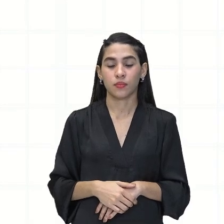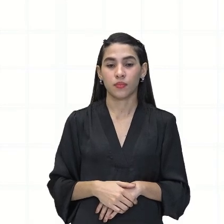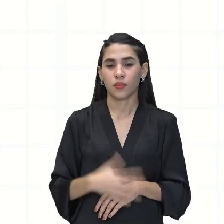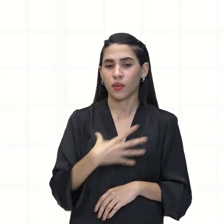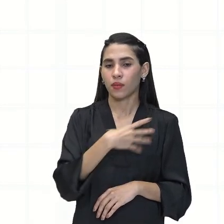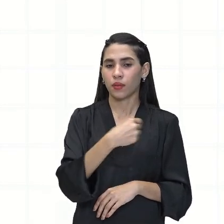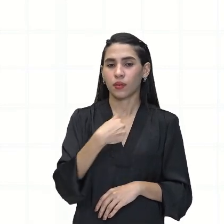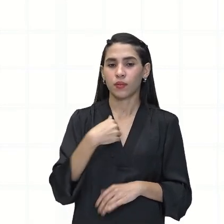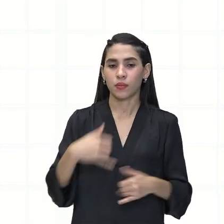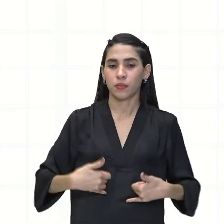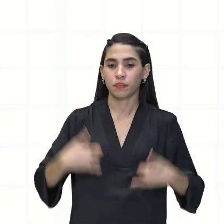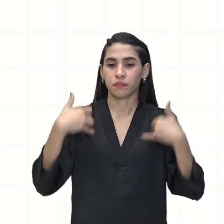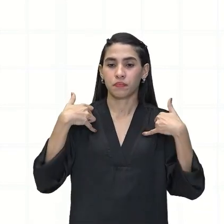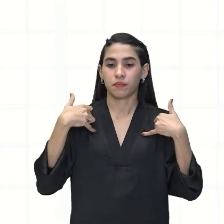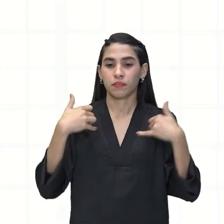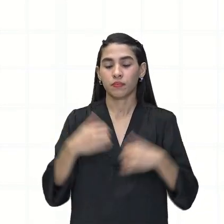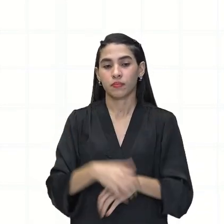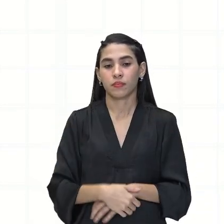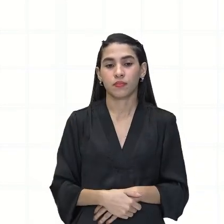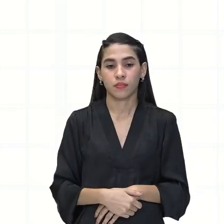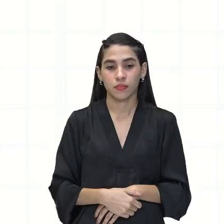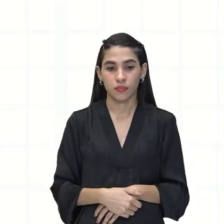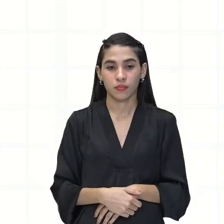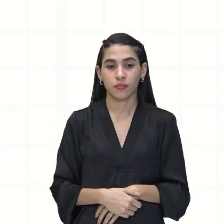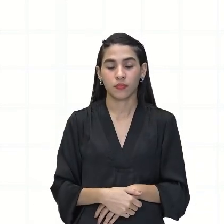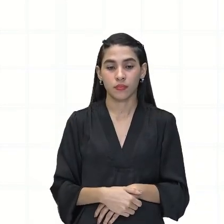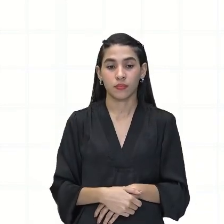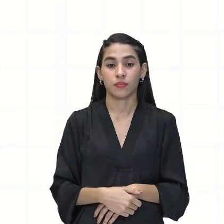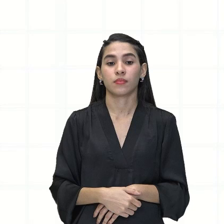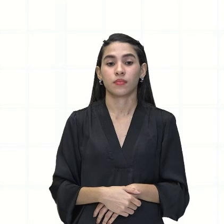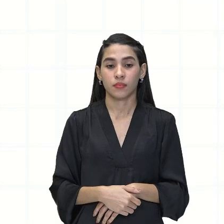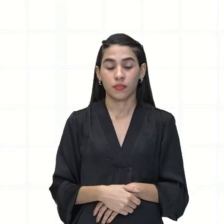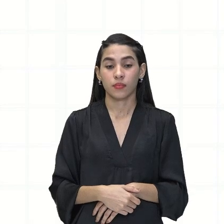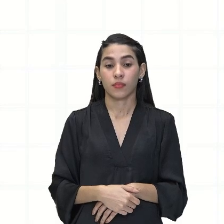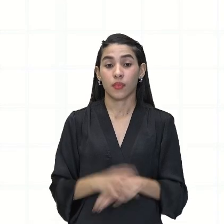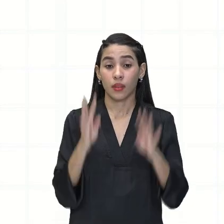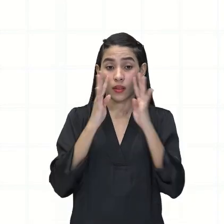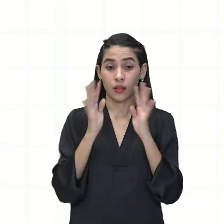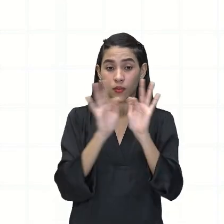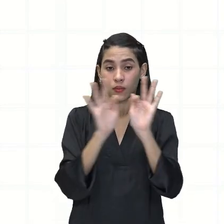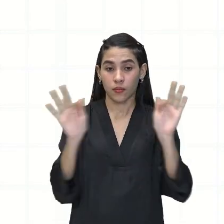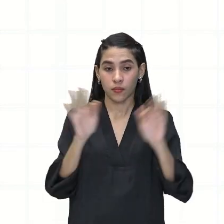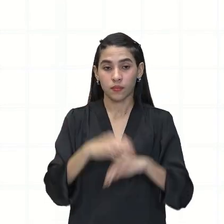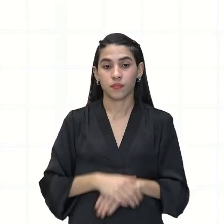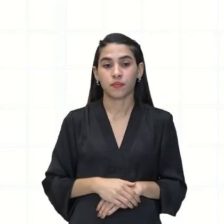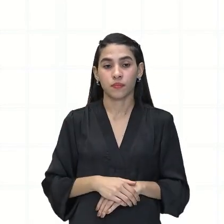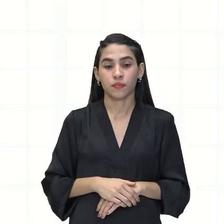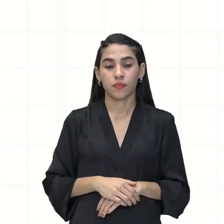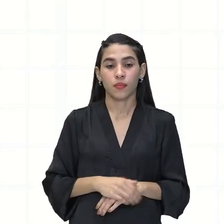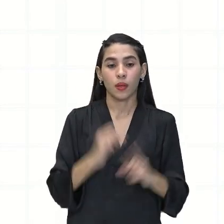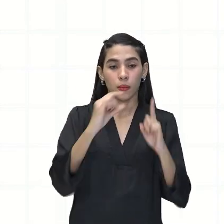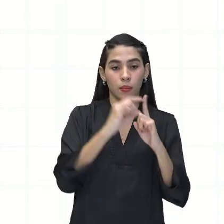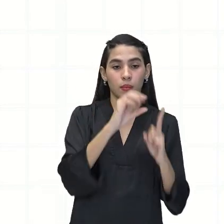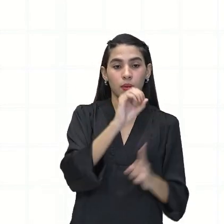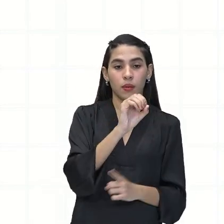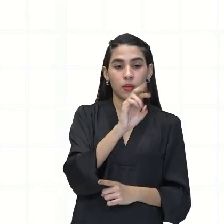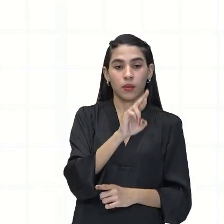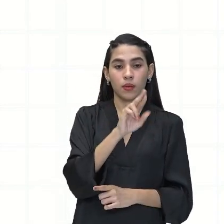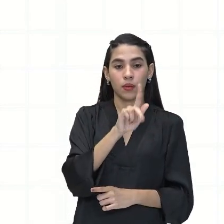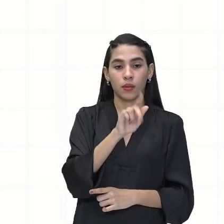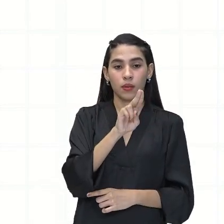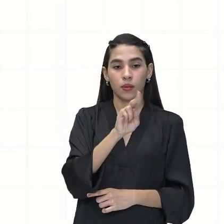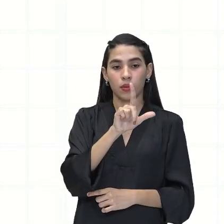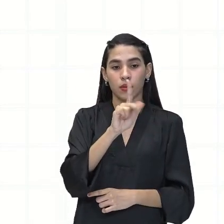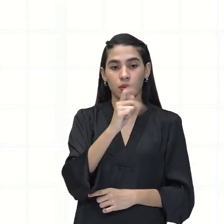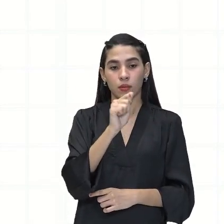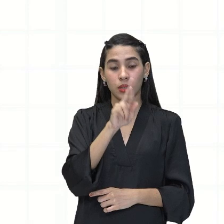Orgulhar-me-ei dos meus filhos. Olha só o nosso verbo aqui, ó. Orgulhar. Aí, olha o